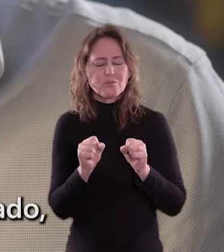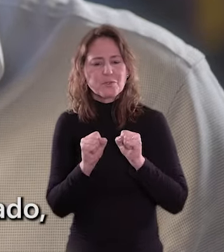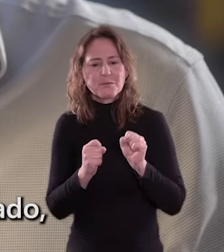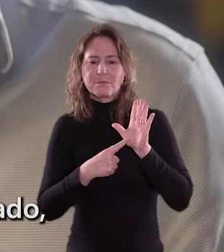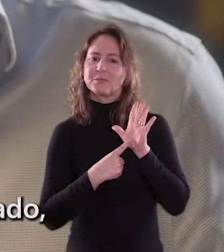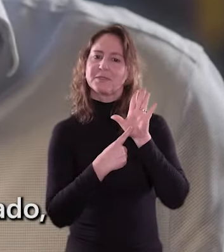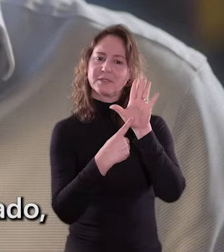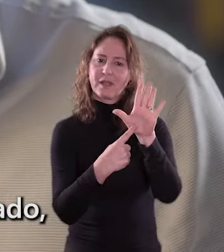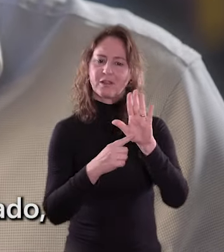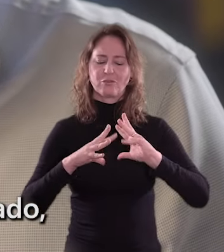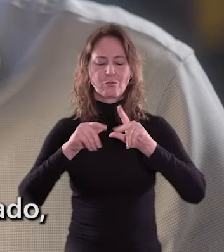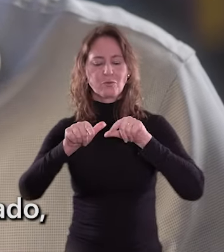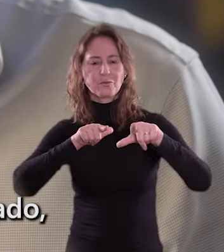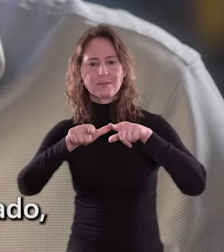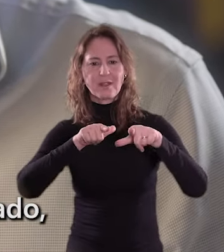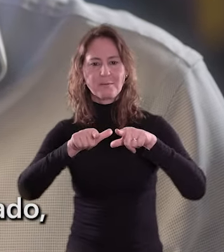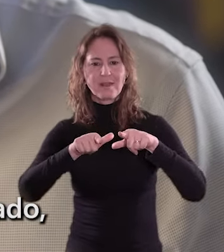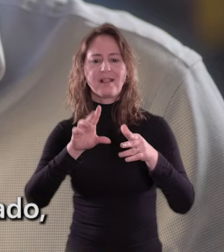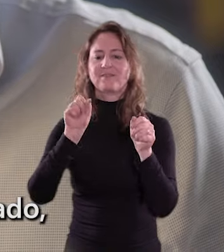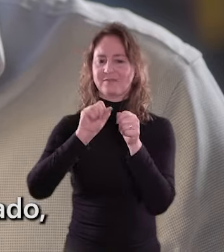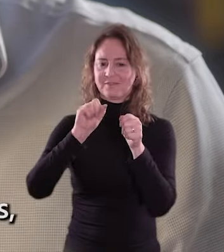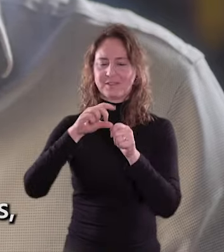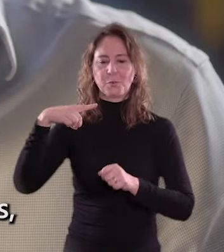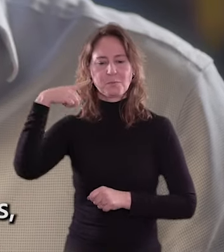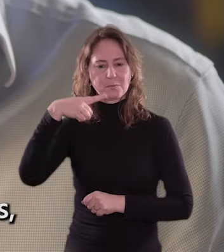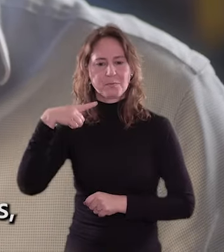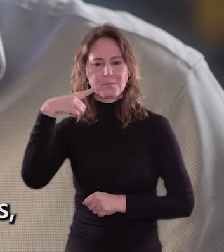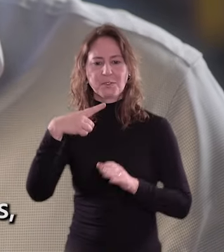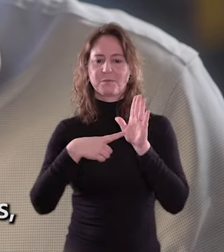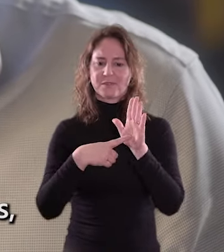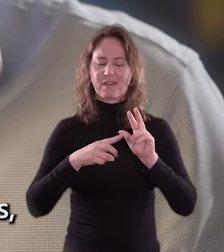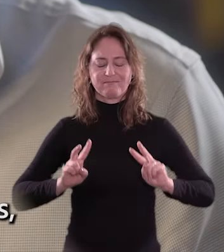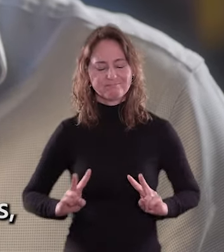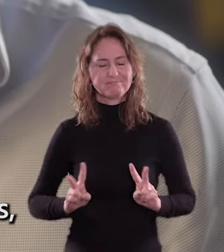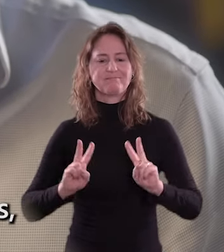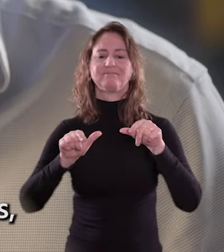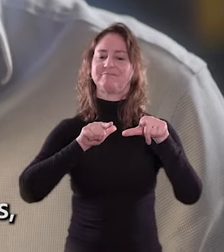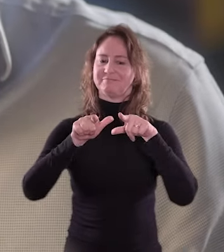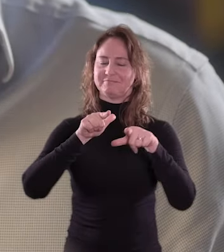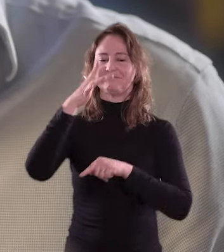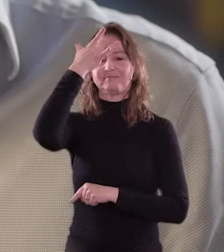também todo o trabalho que a gente vem realizando como deputado e mostrar que vale a pena trabalhar sim pelas